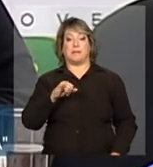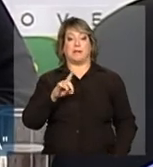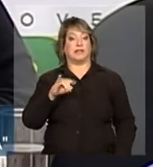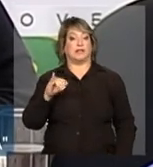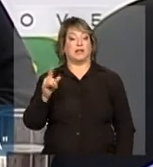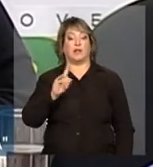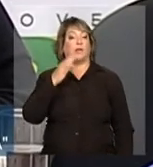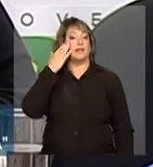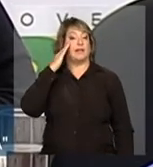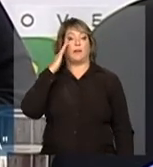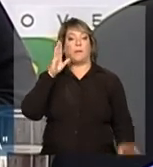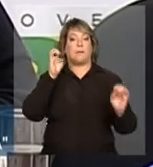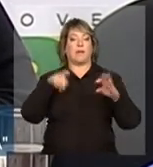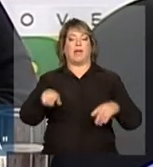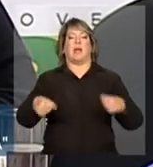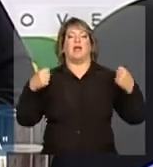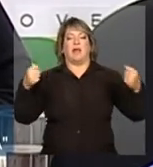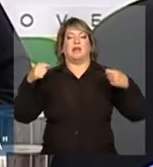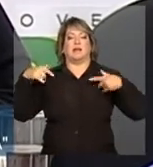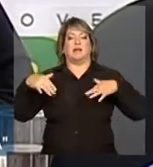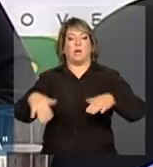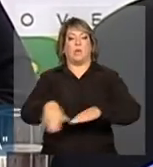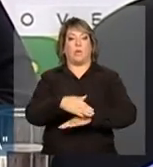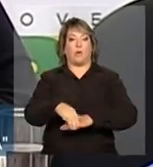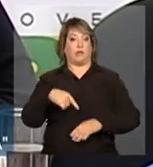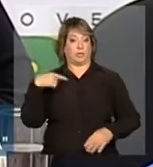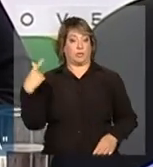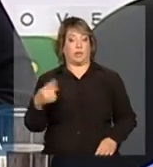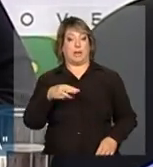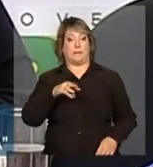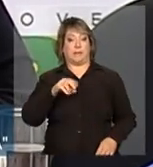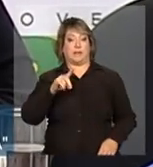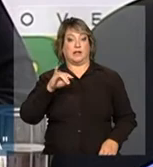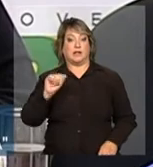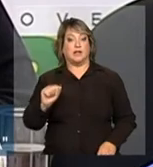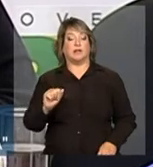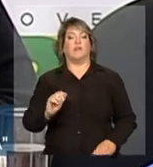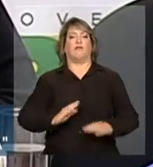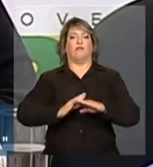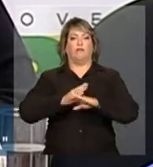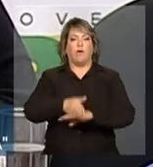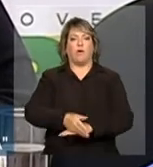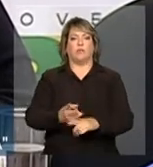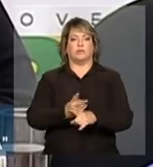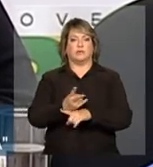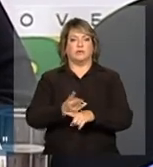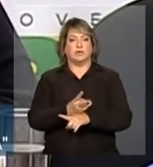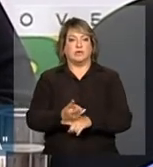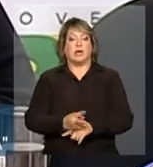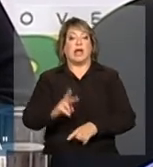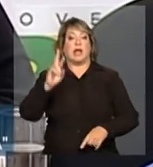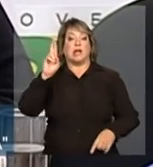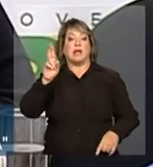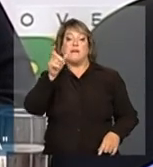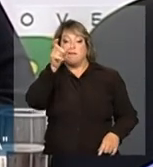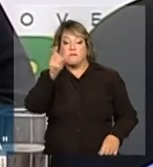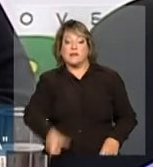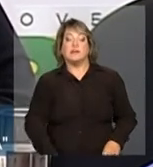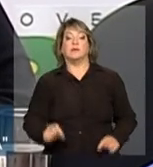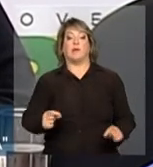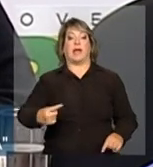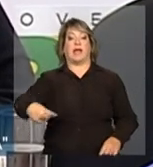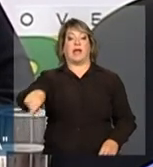nessas manifestações de rua. As mídias foram atrás da representação física daqueles que